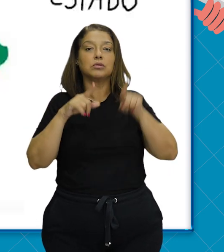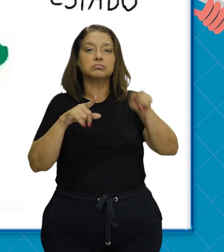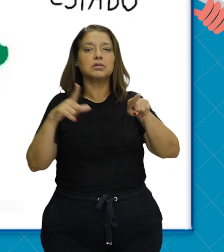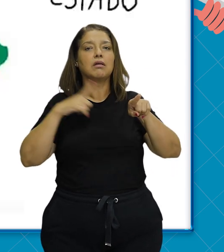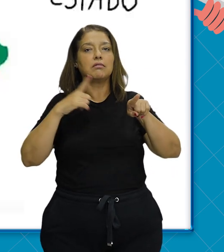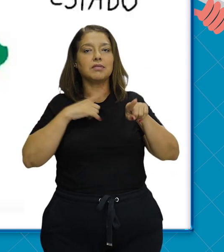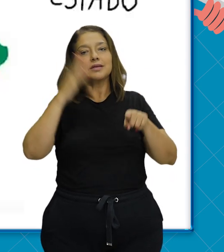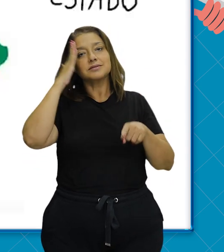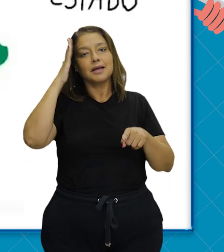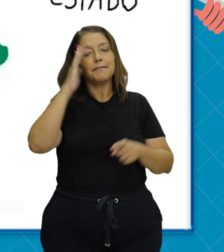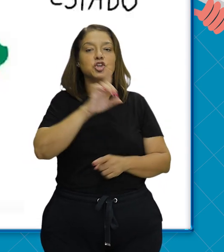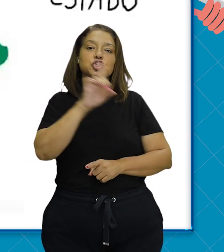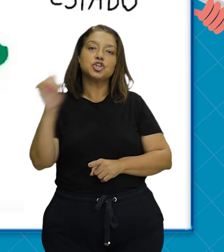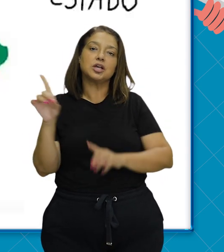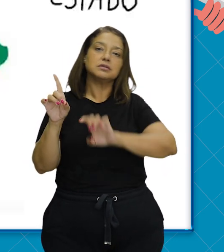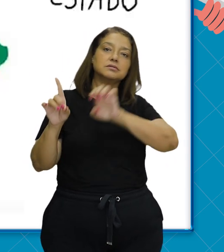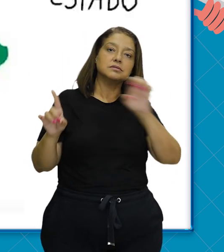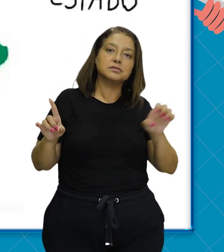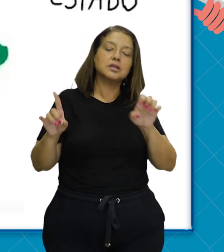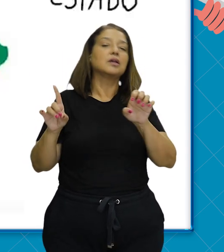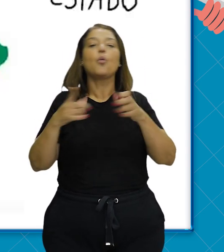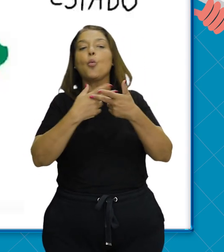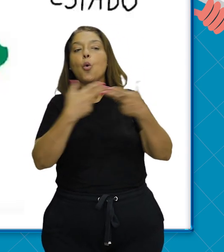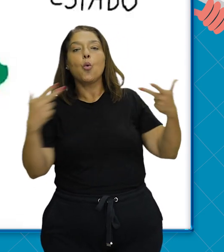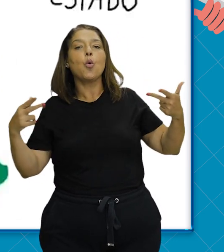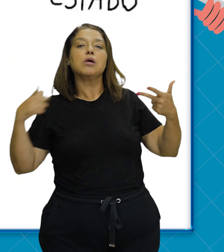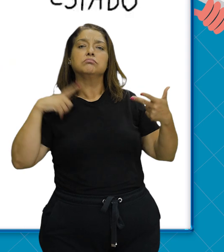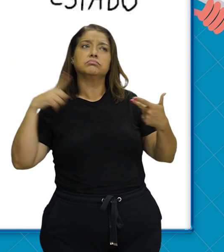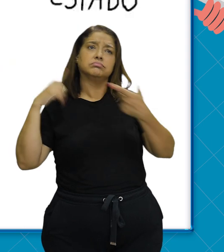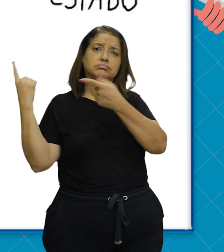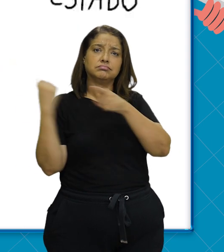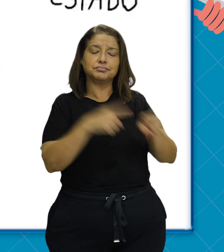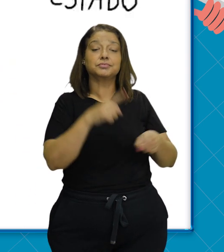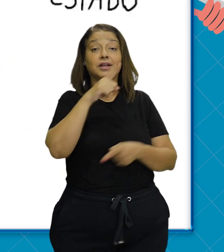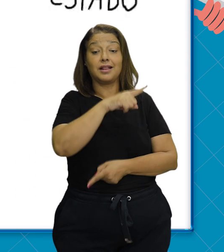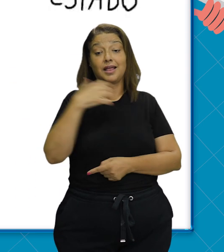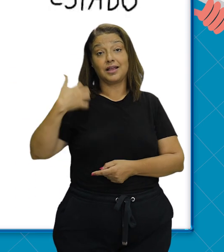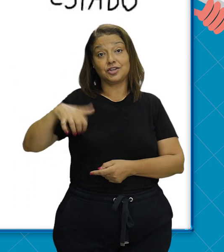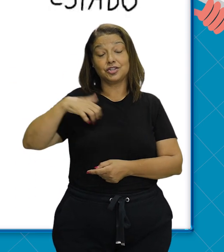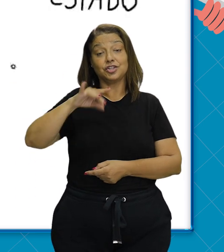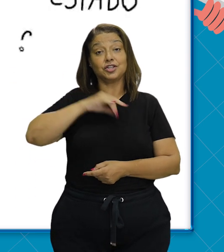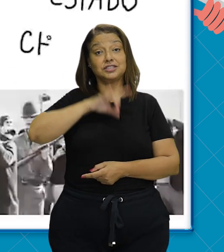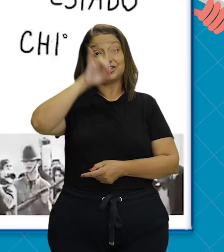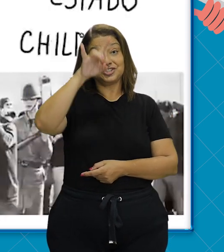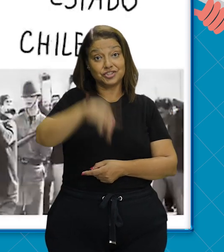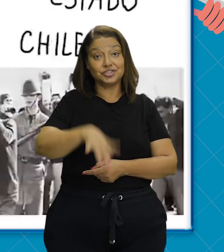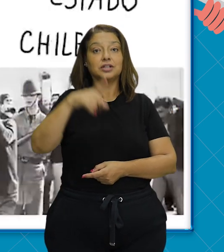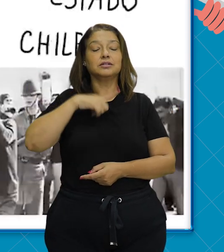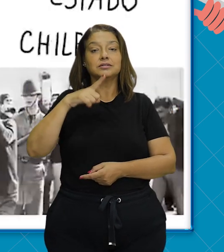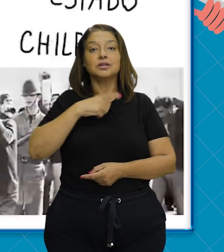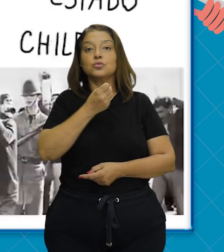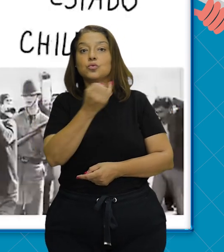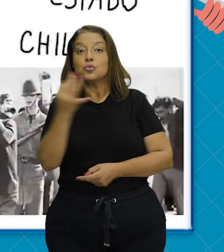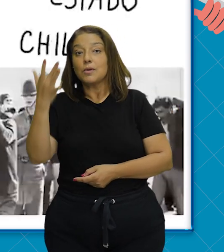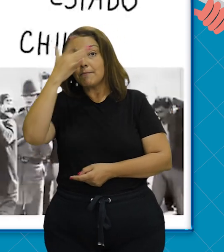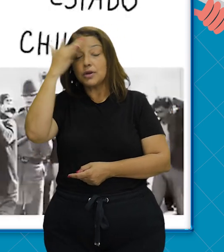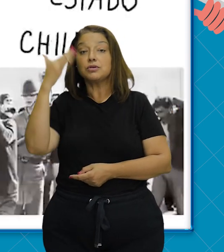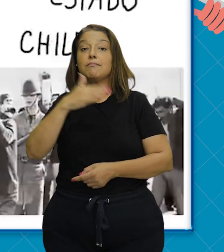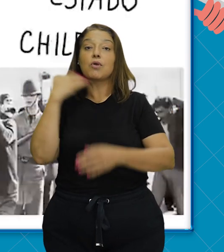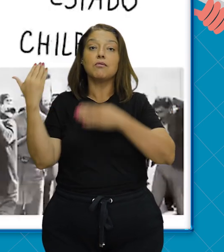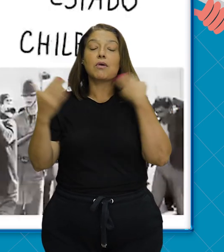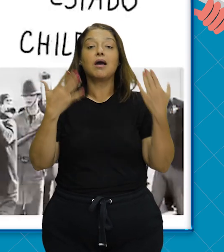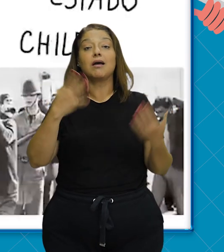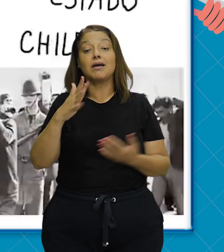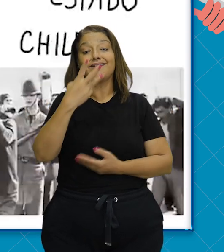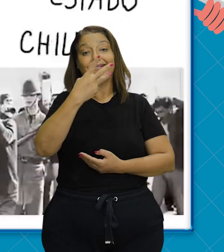eliminar líderes de esquerda ou qualquer ameaça parecida. Na Argentina e no Chile, por exemplo, o número de mortos e desaparecidos chega